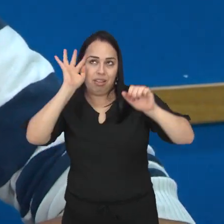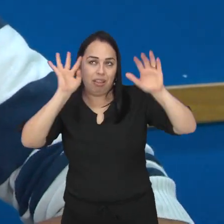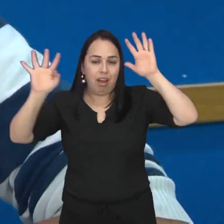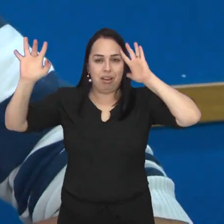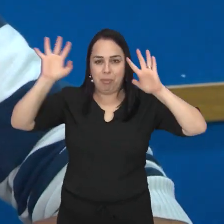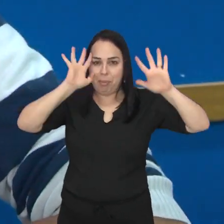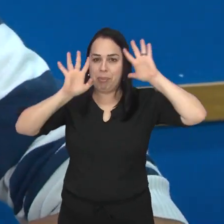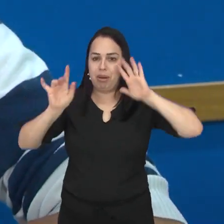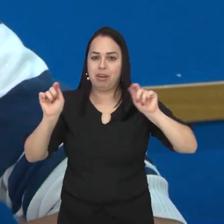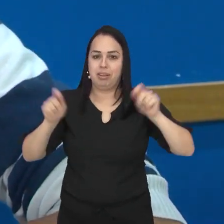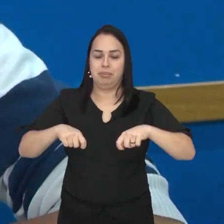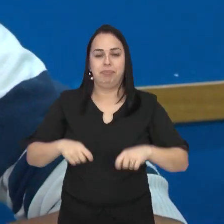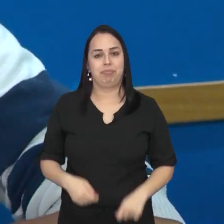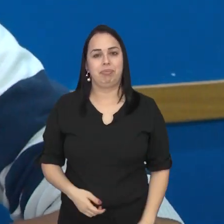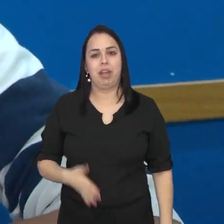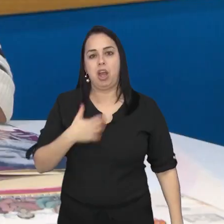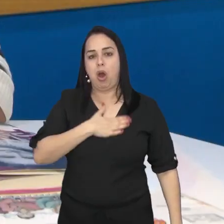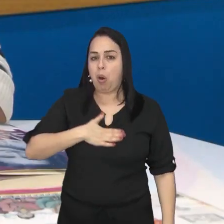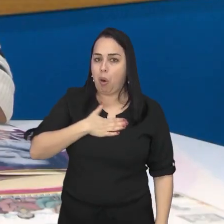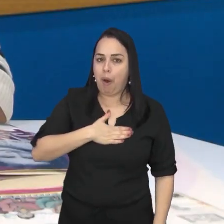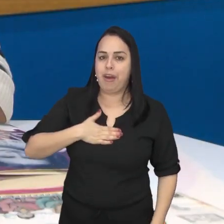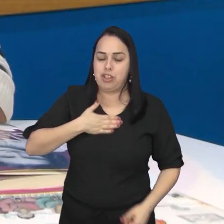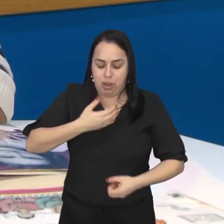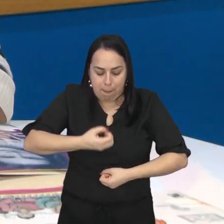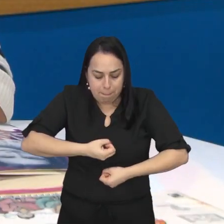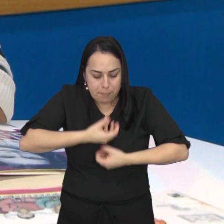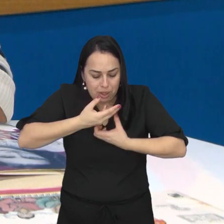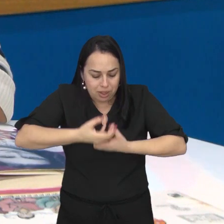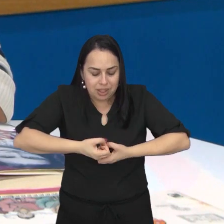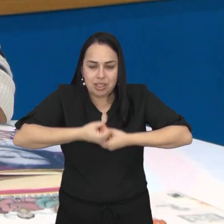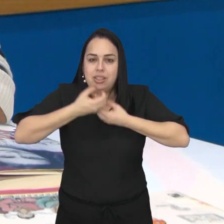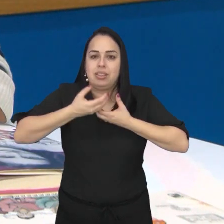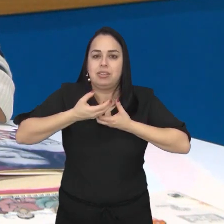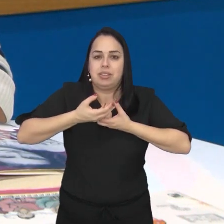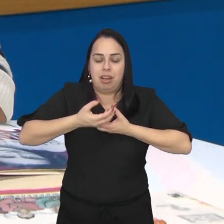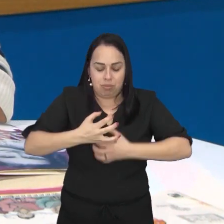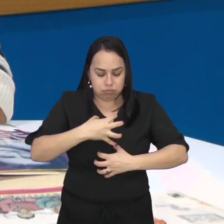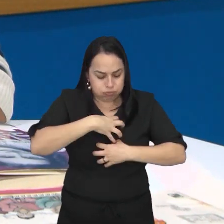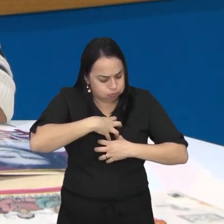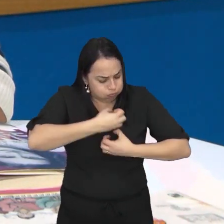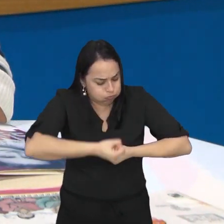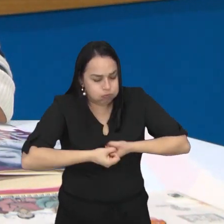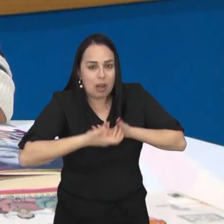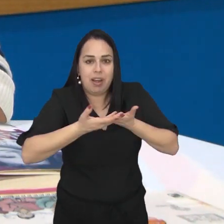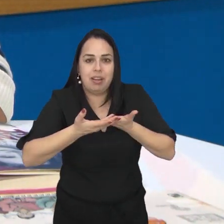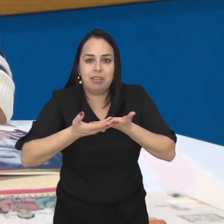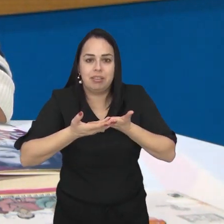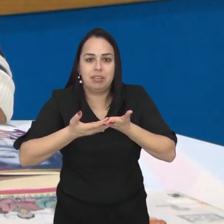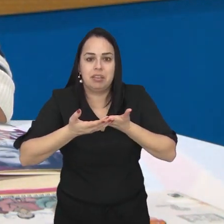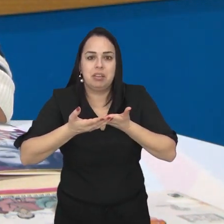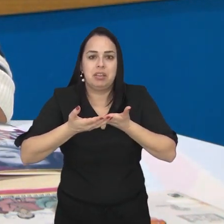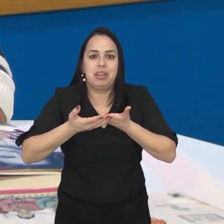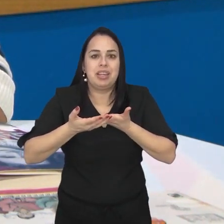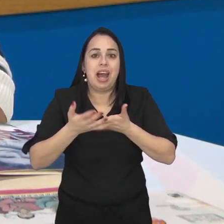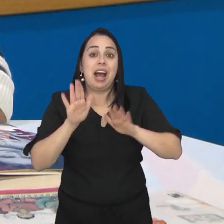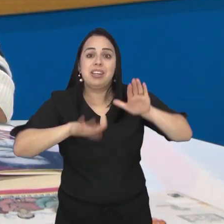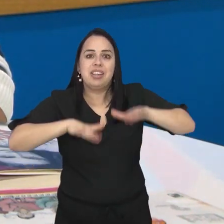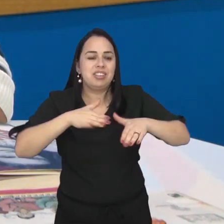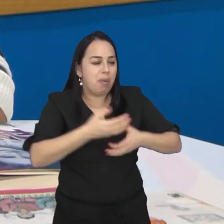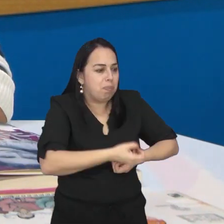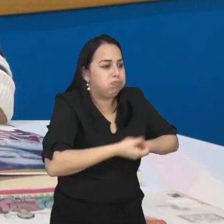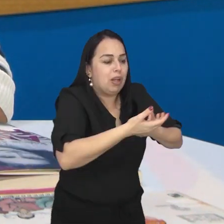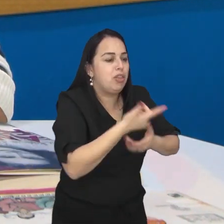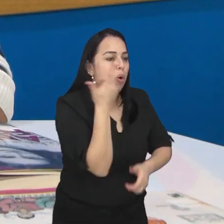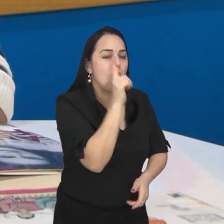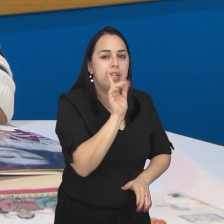outros mundos através da leitura. Eu gosto de poesias, que para mim a poesia é uma forma da gente se expressar, coisas que a gente não consegue se expressar com